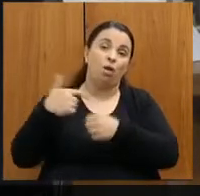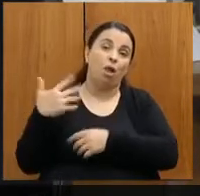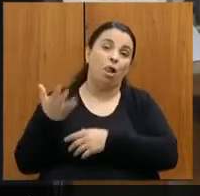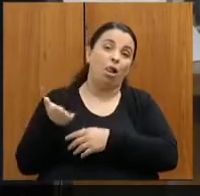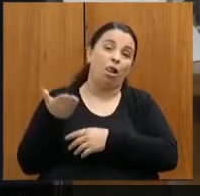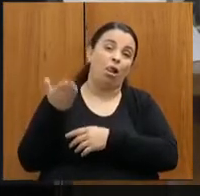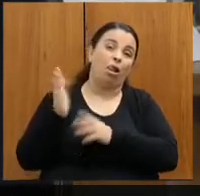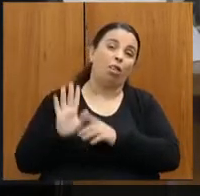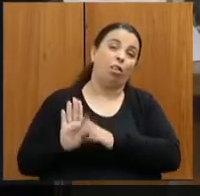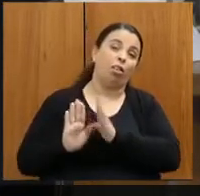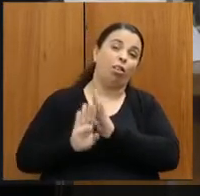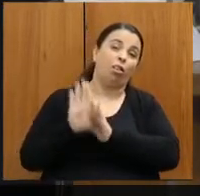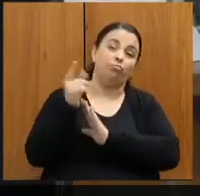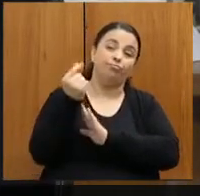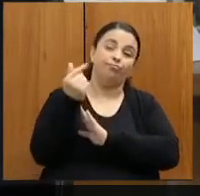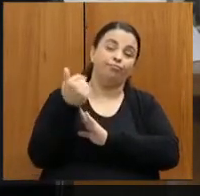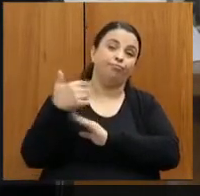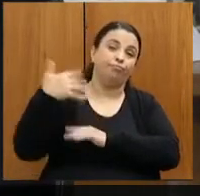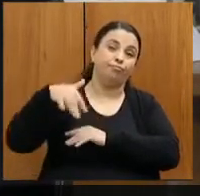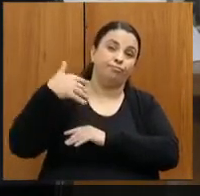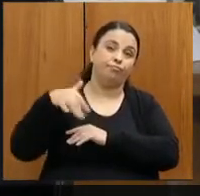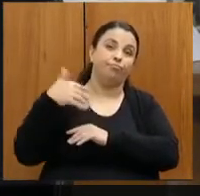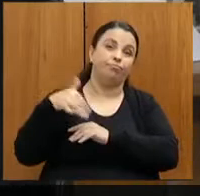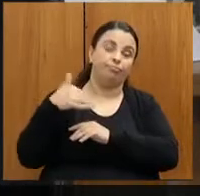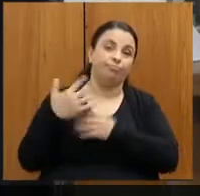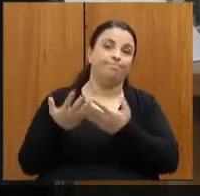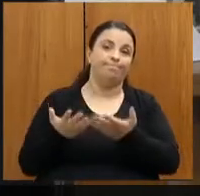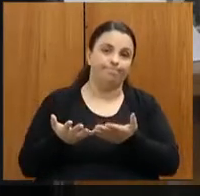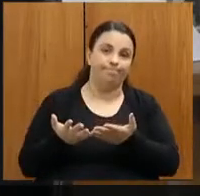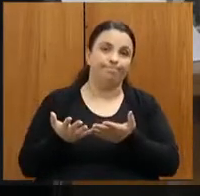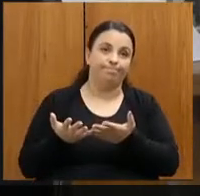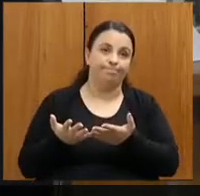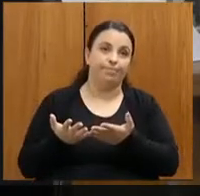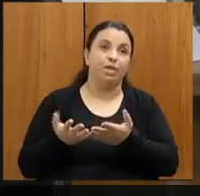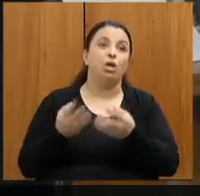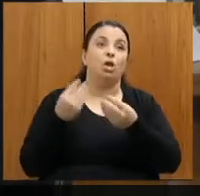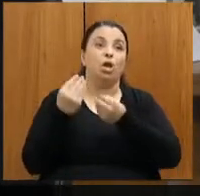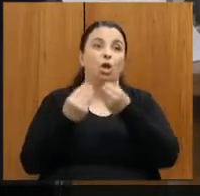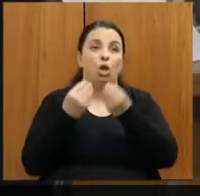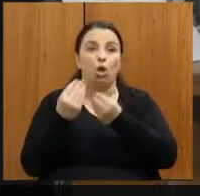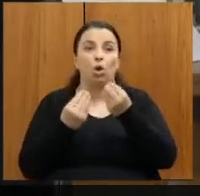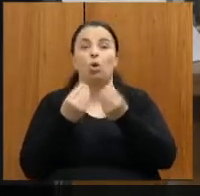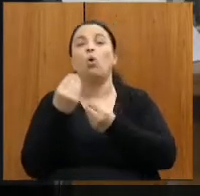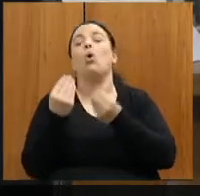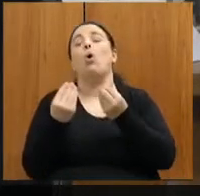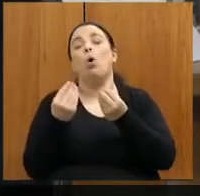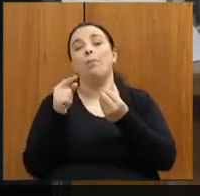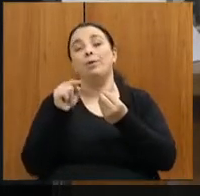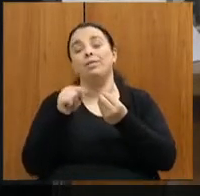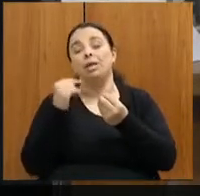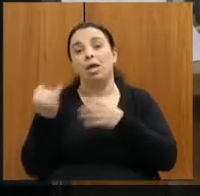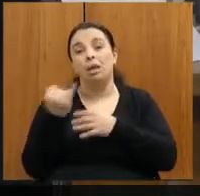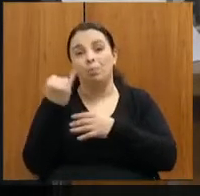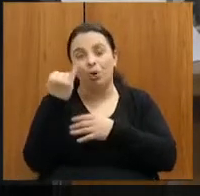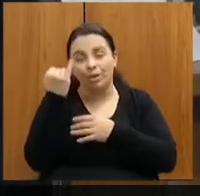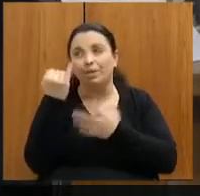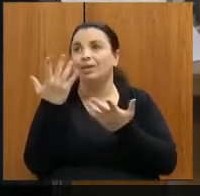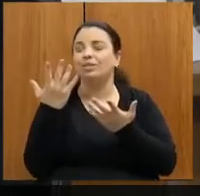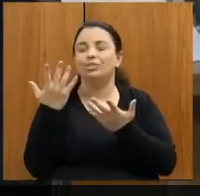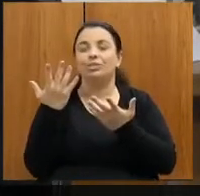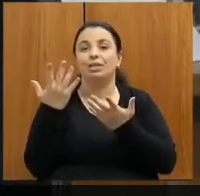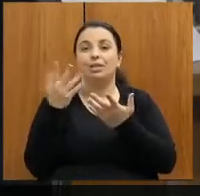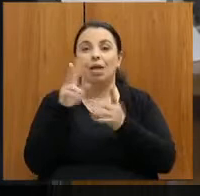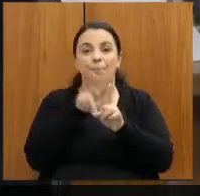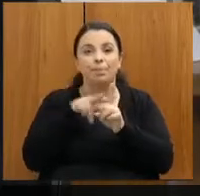da base de cálculo do ICMS com isso e como ele é relevante sobre a lógica de arrecadação ele tá entre os